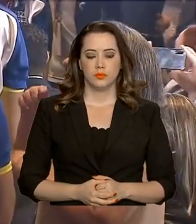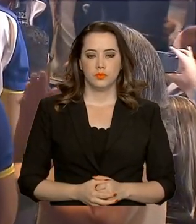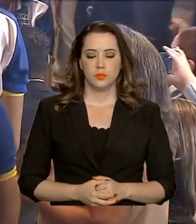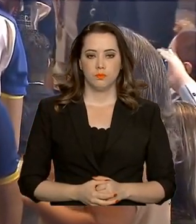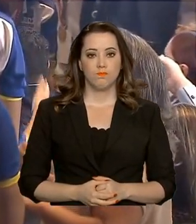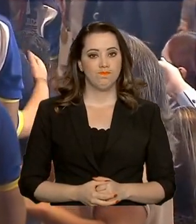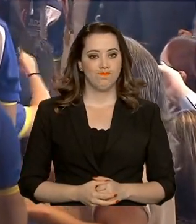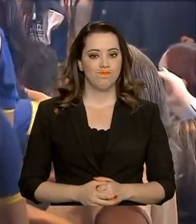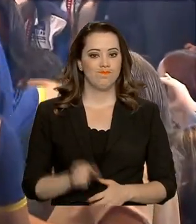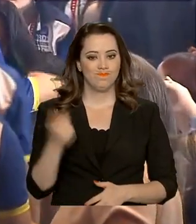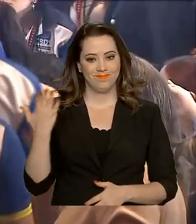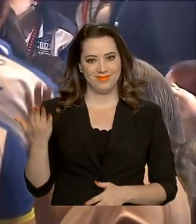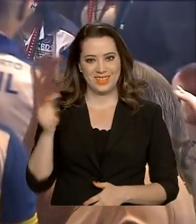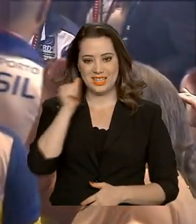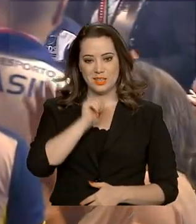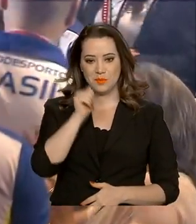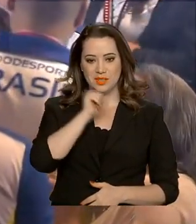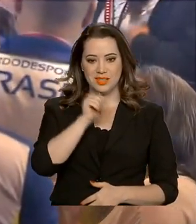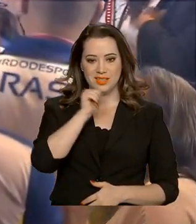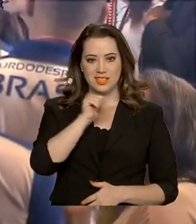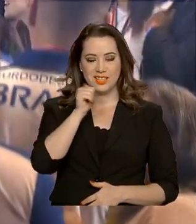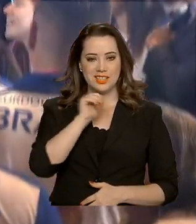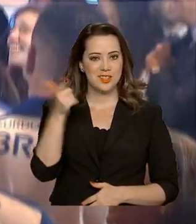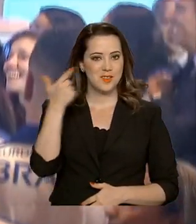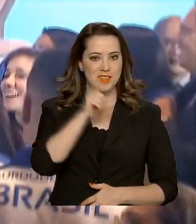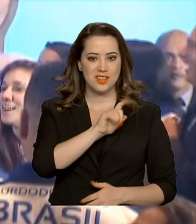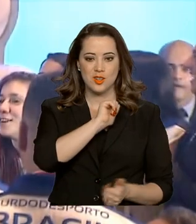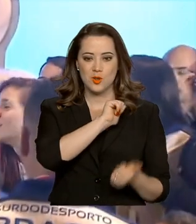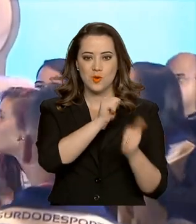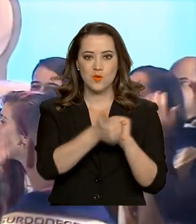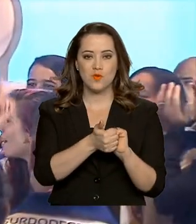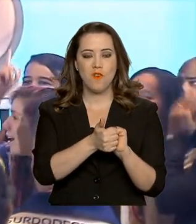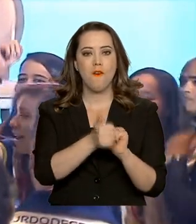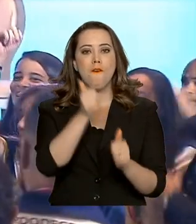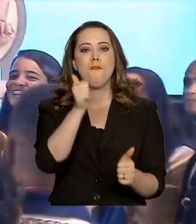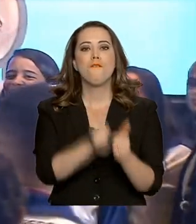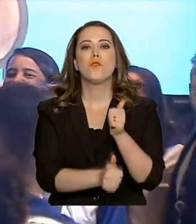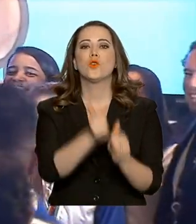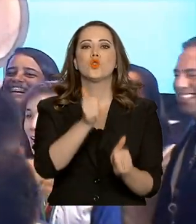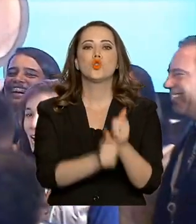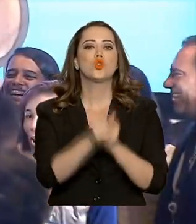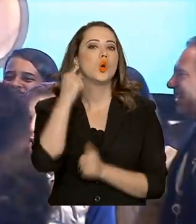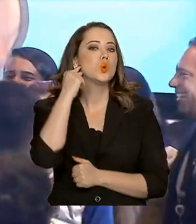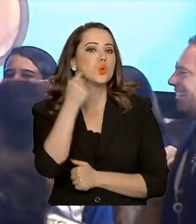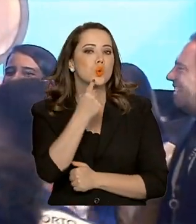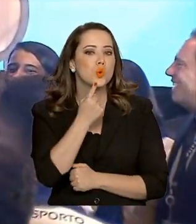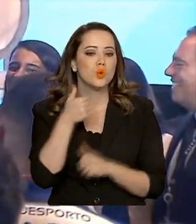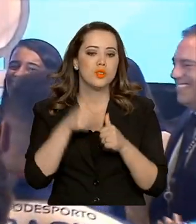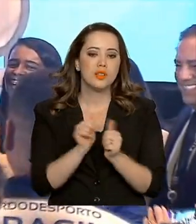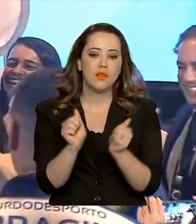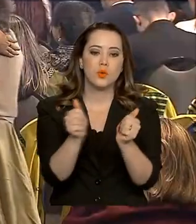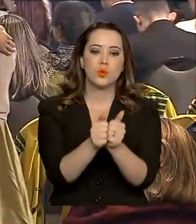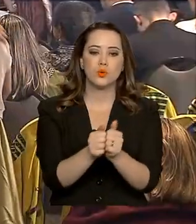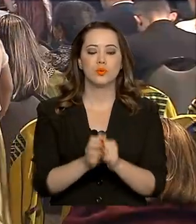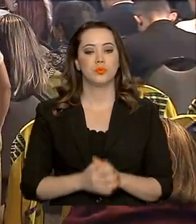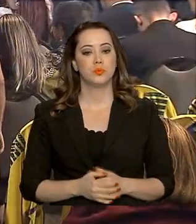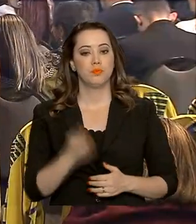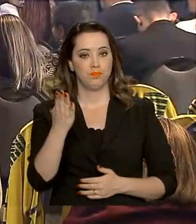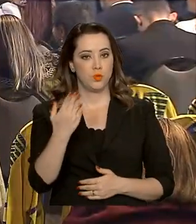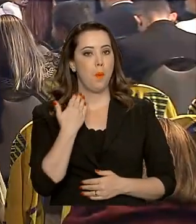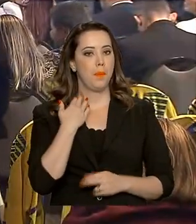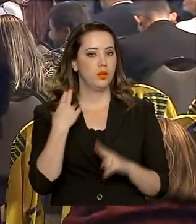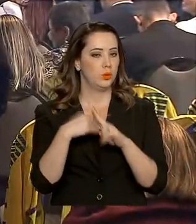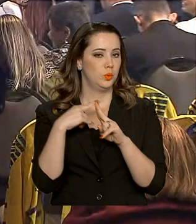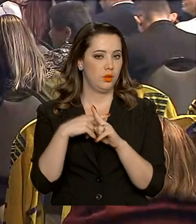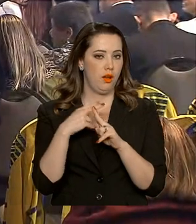As meninas campeãs mundiais da seleção feminina de futsal de surdos estavam presentes. A Caixa